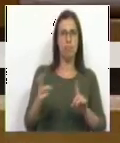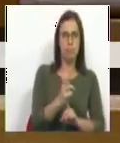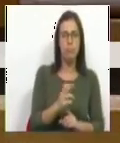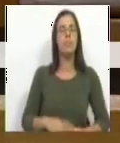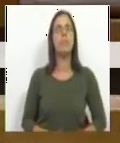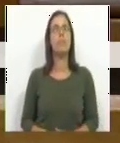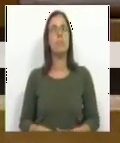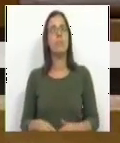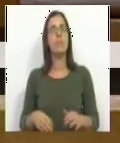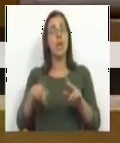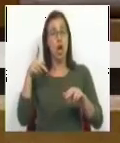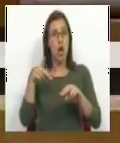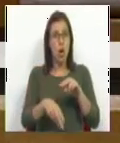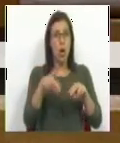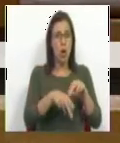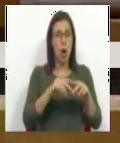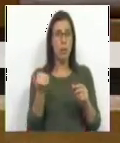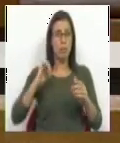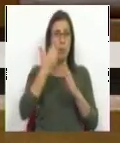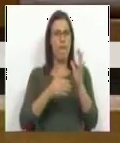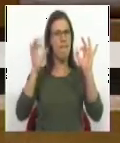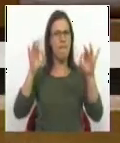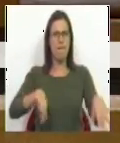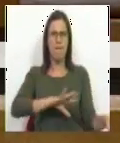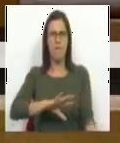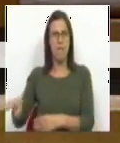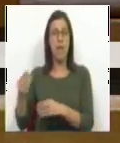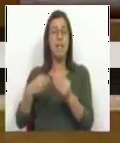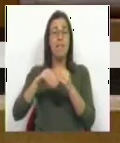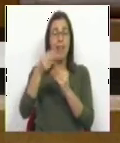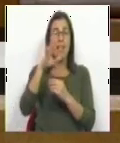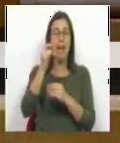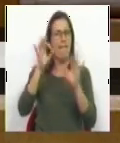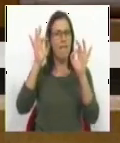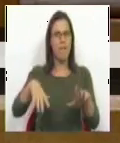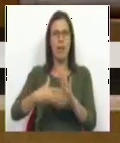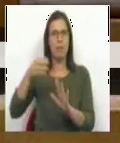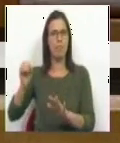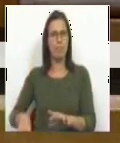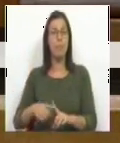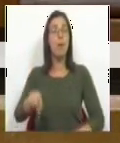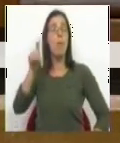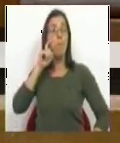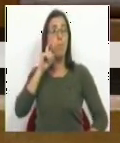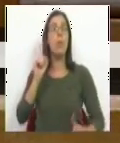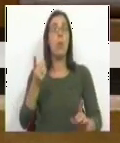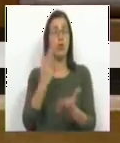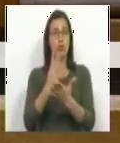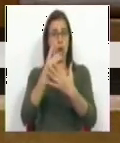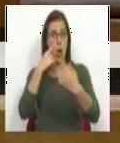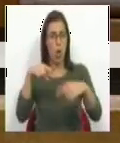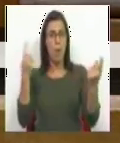nacional, fim de cortes inconstitucionais, fim da sobretaxa do IRS, defesa da escola